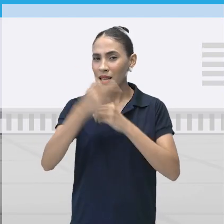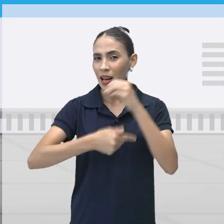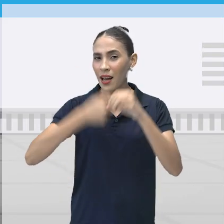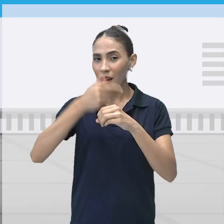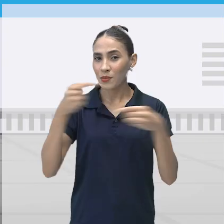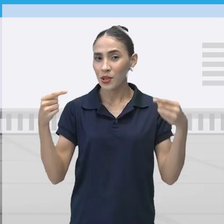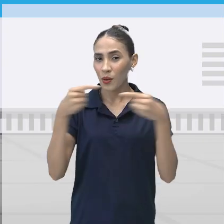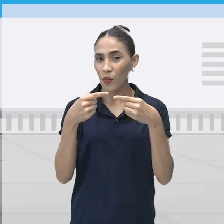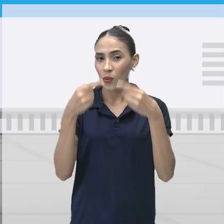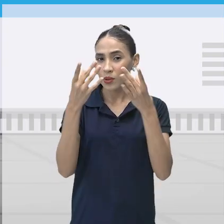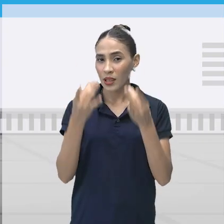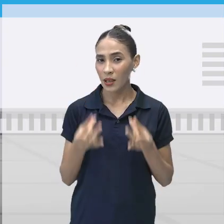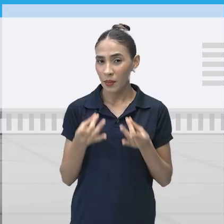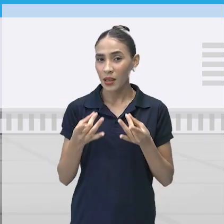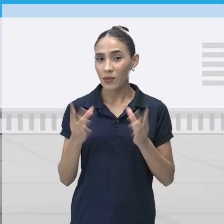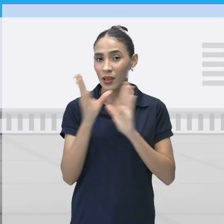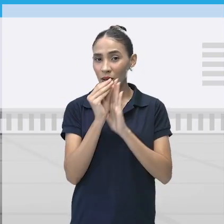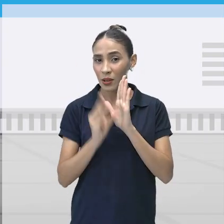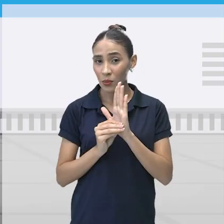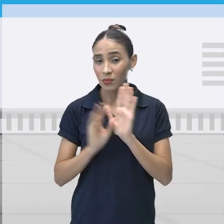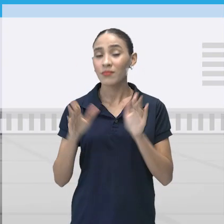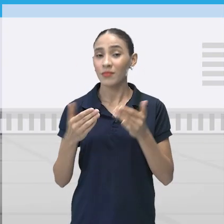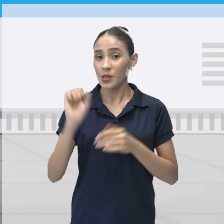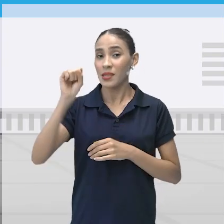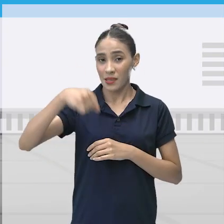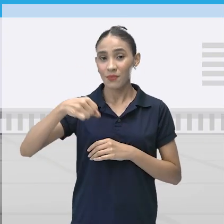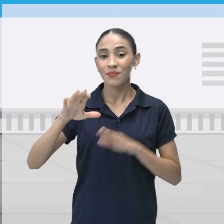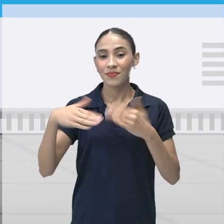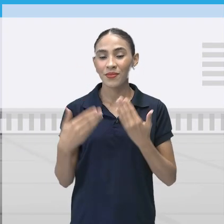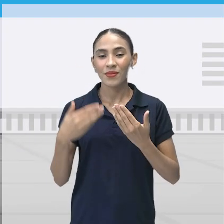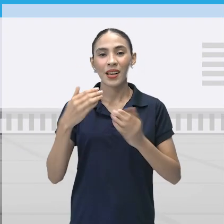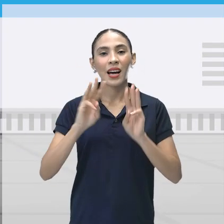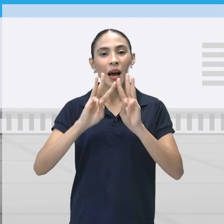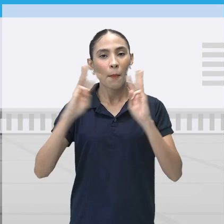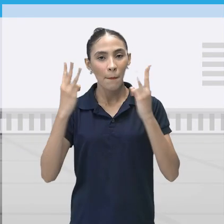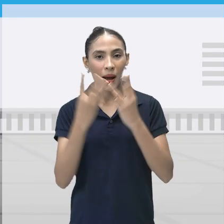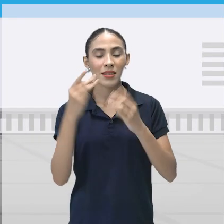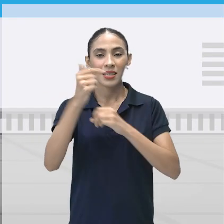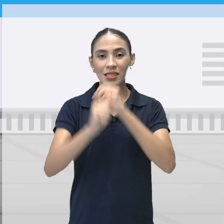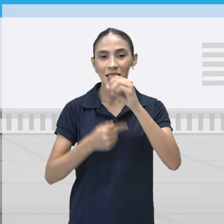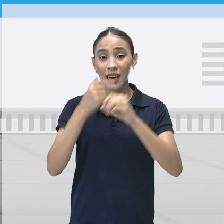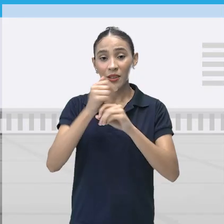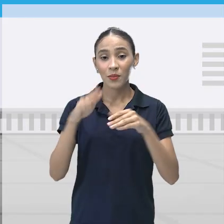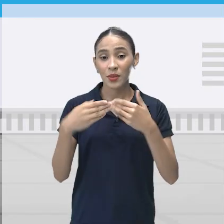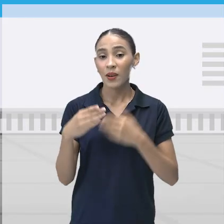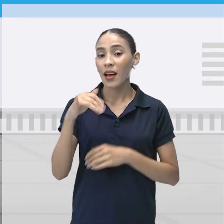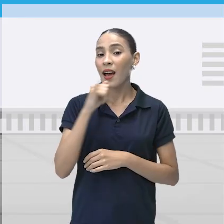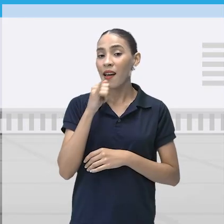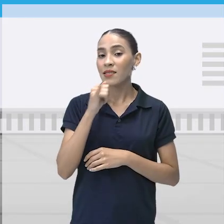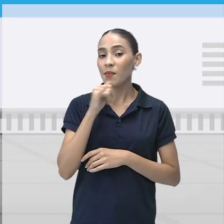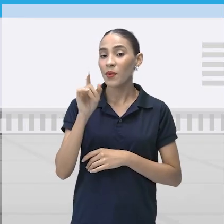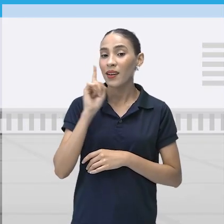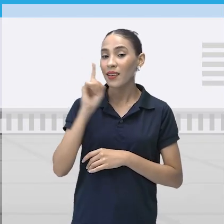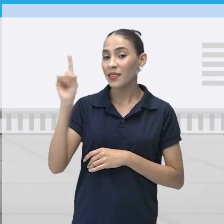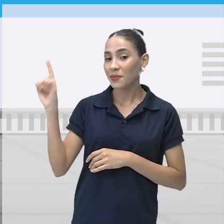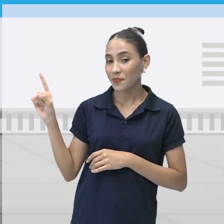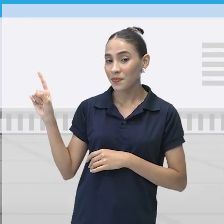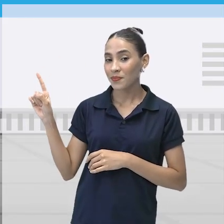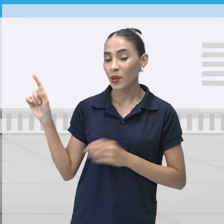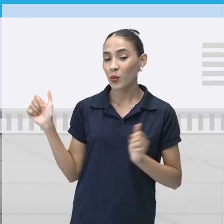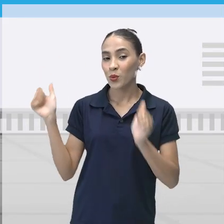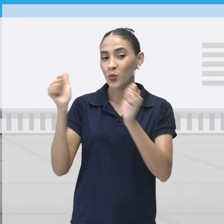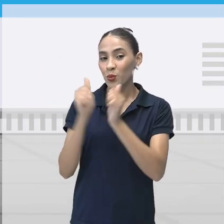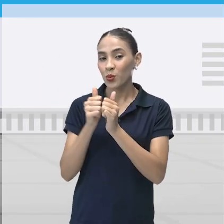acordo com o nosso objeto de conhecimento? Sim, é sobre a massa de átomos. Como nós temos aqui representado ao